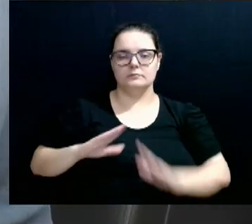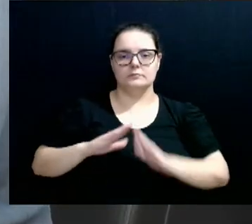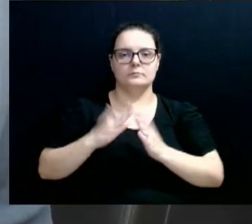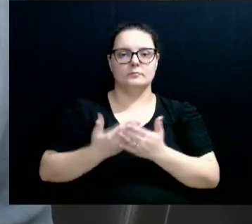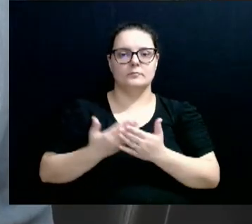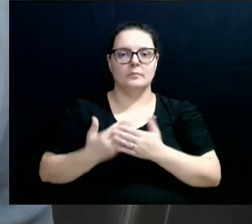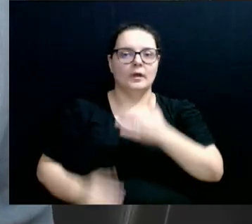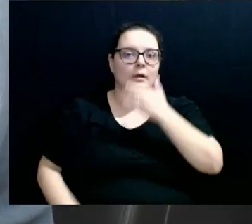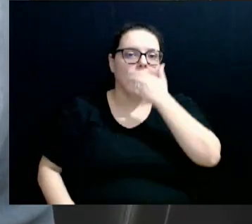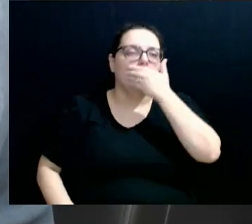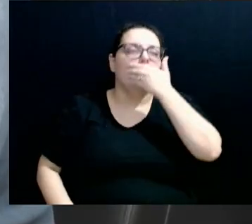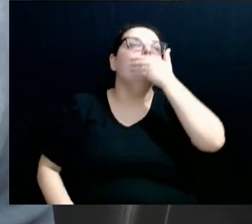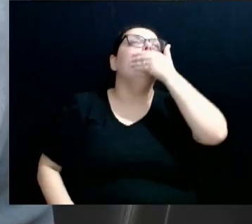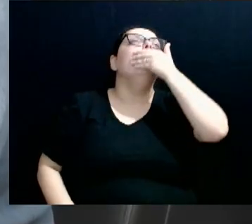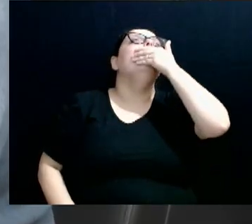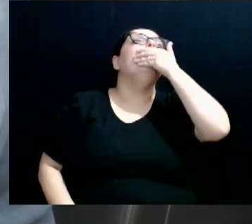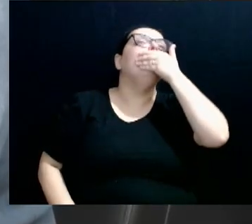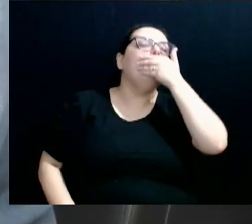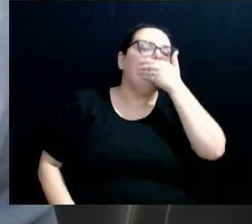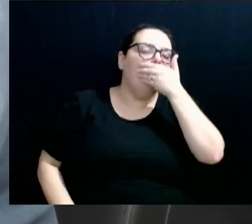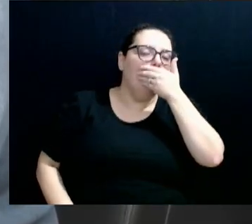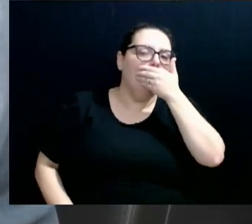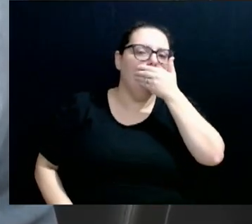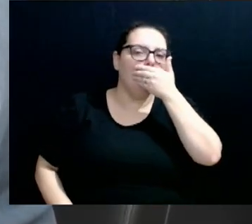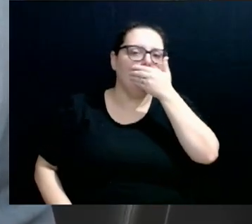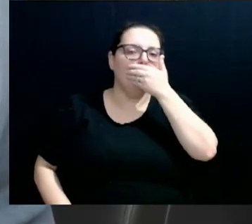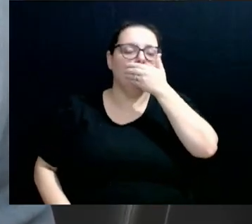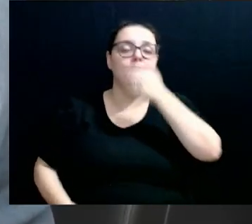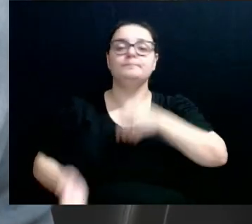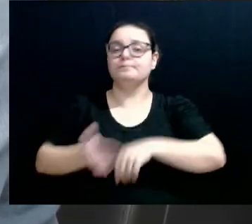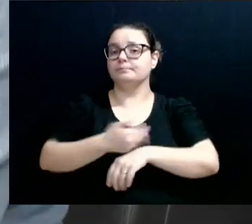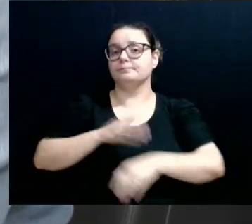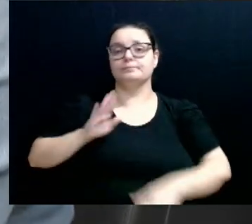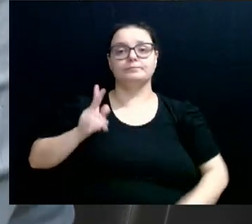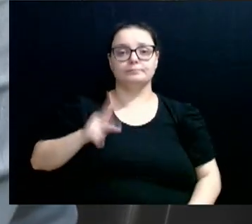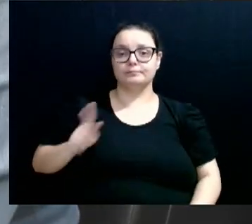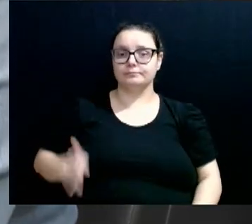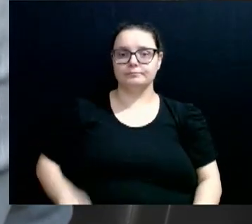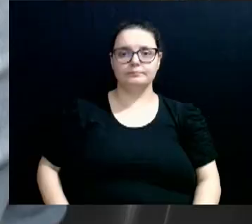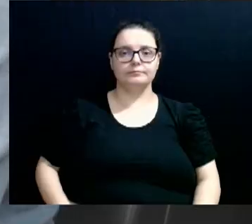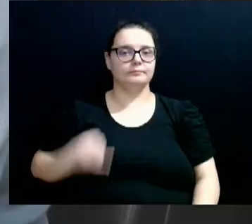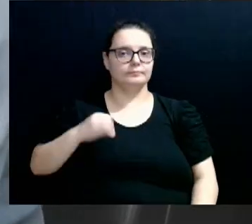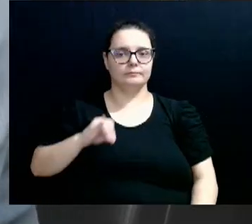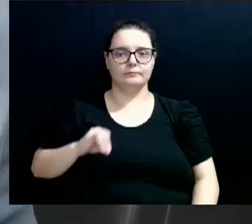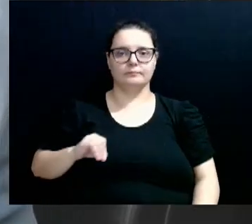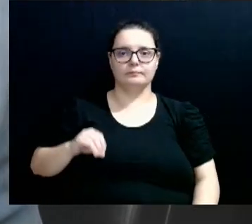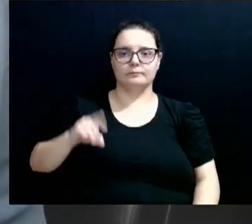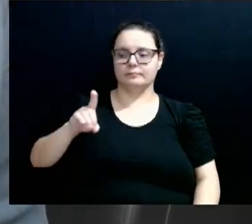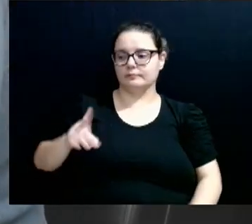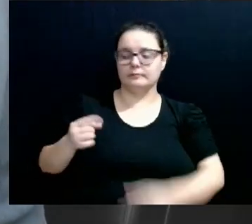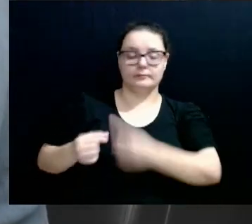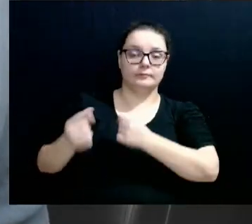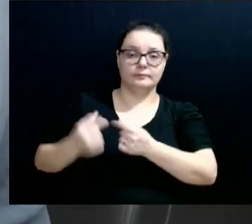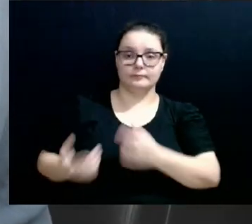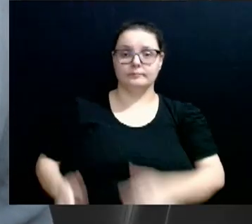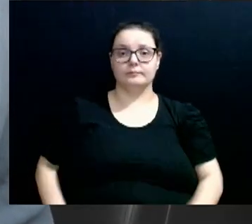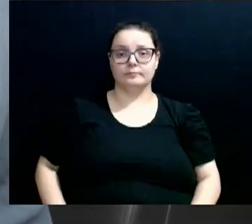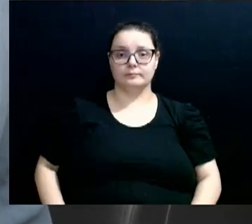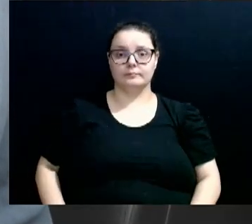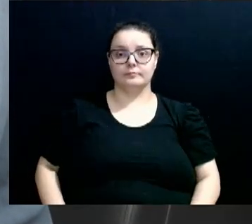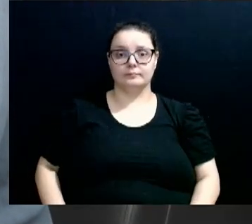né? Se você é secretário de educação, você é professor. Se você é diretor lá financeiro, você também está nesse